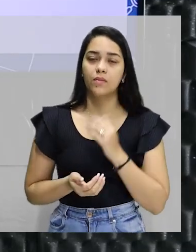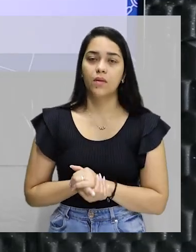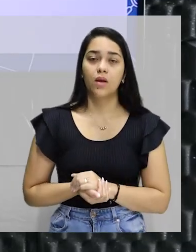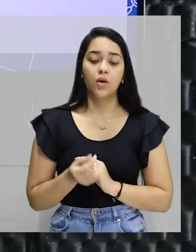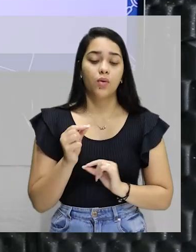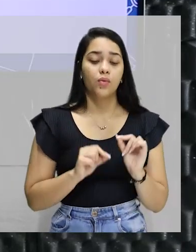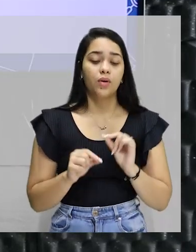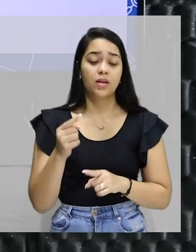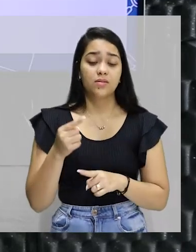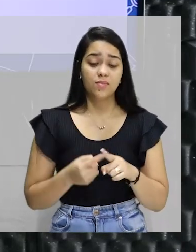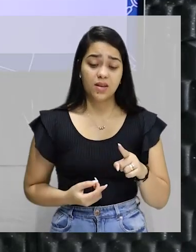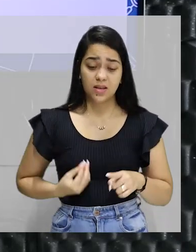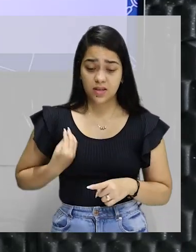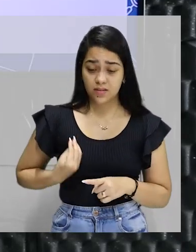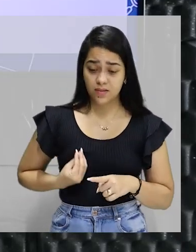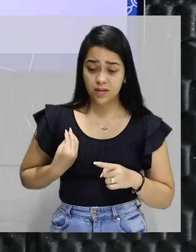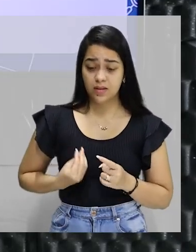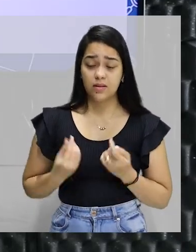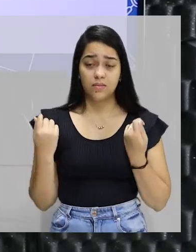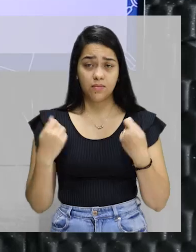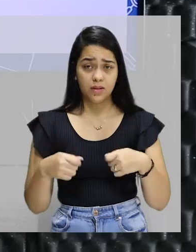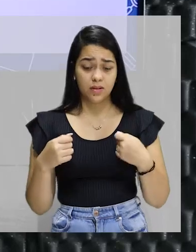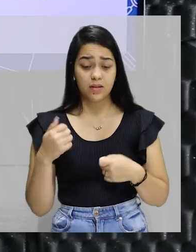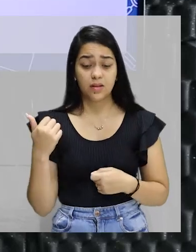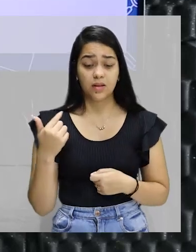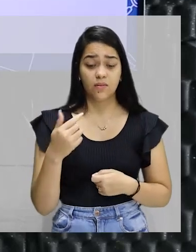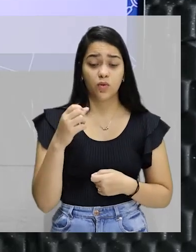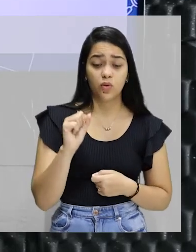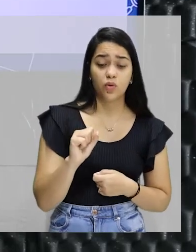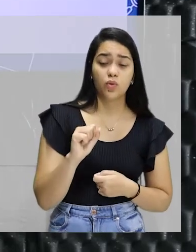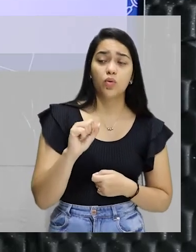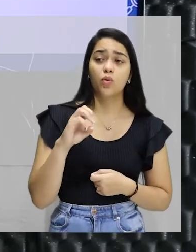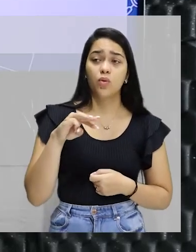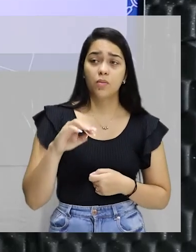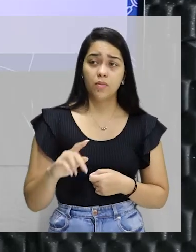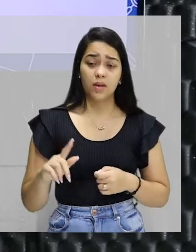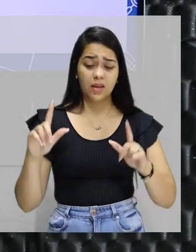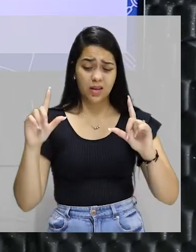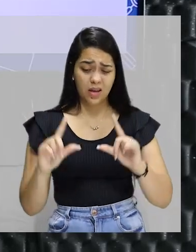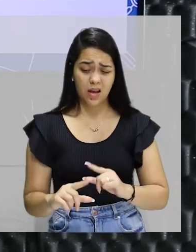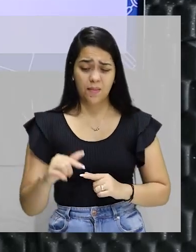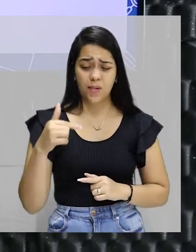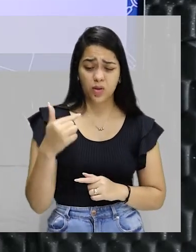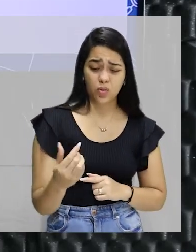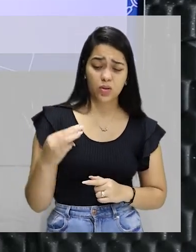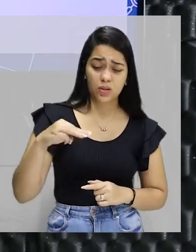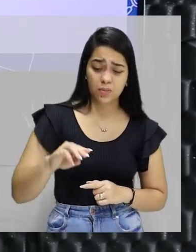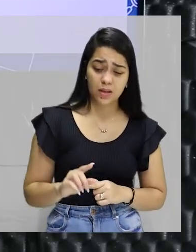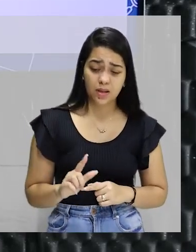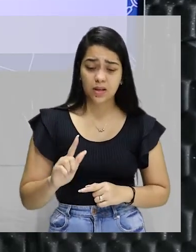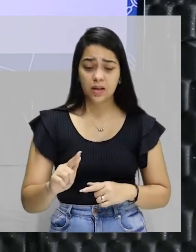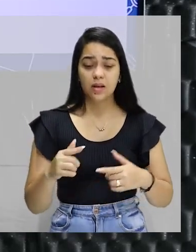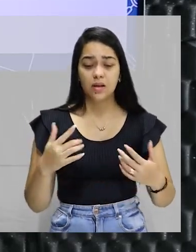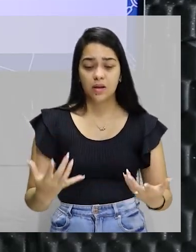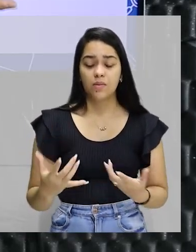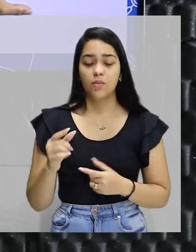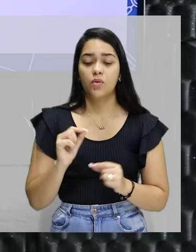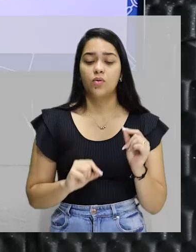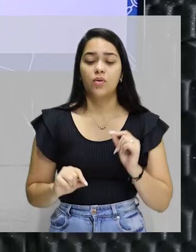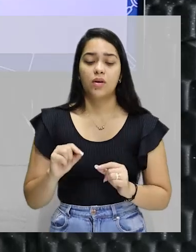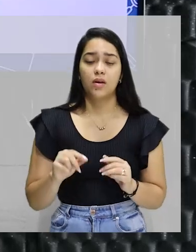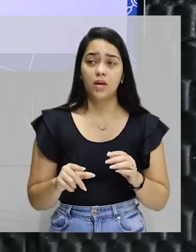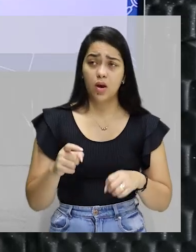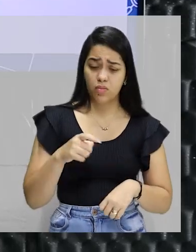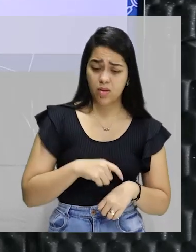as meias-vidas necessárias para que 128 miligramas caia para 2 miligramas, né, que é esse tempo